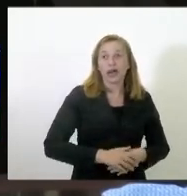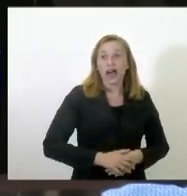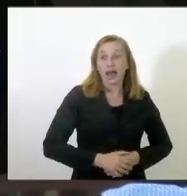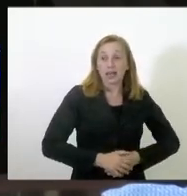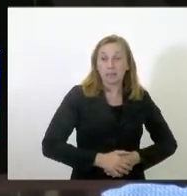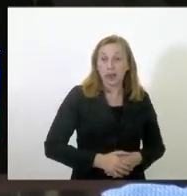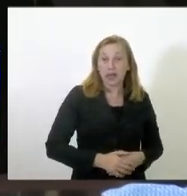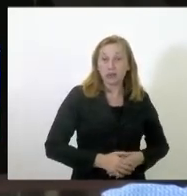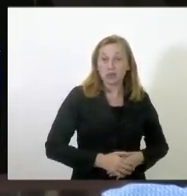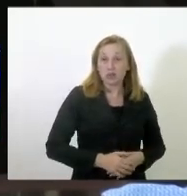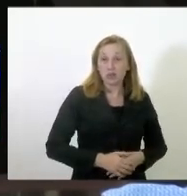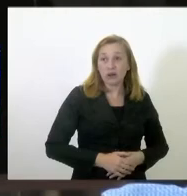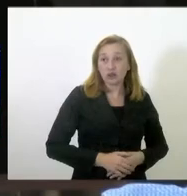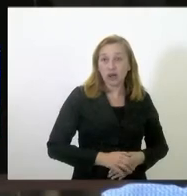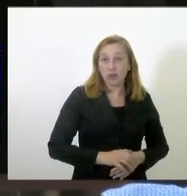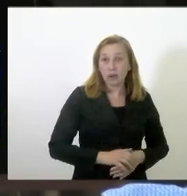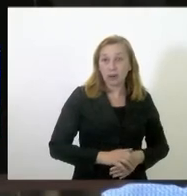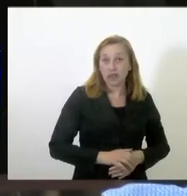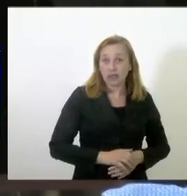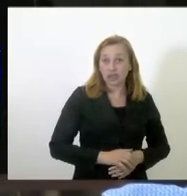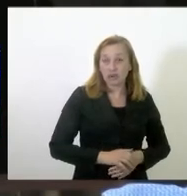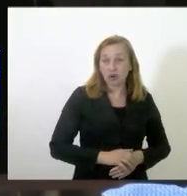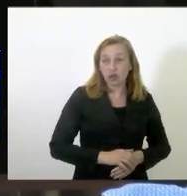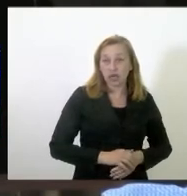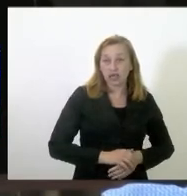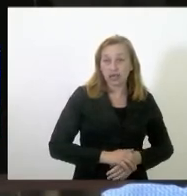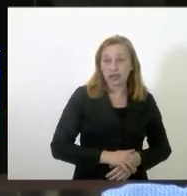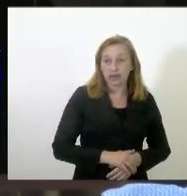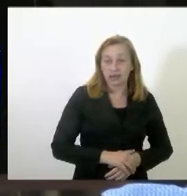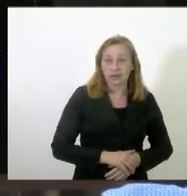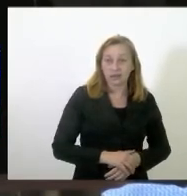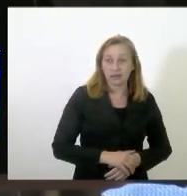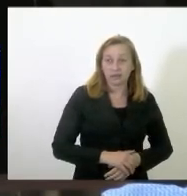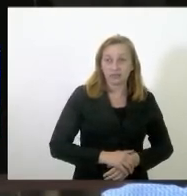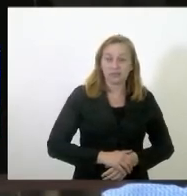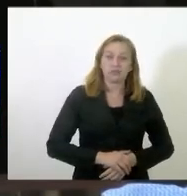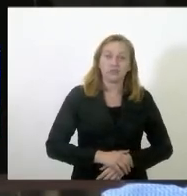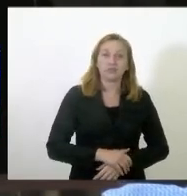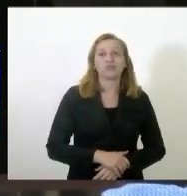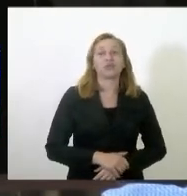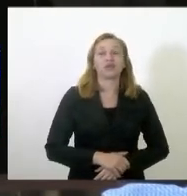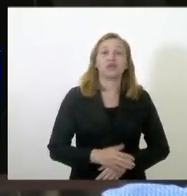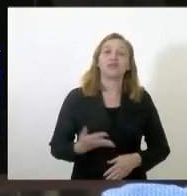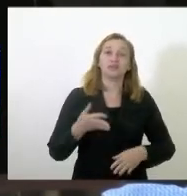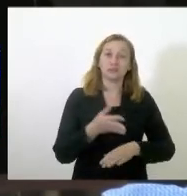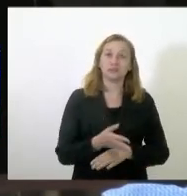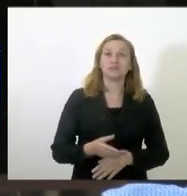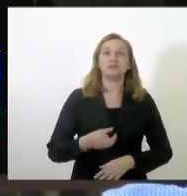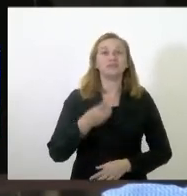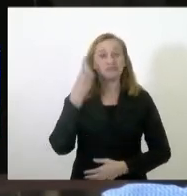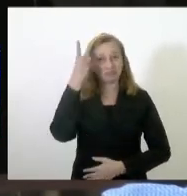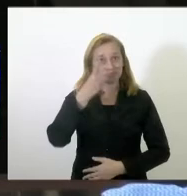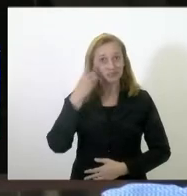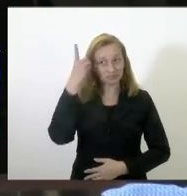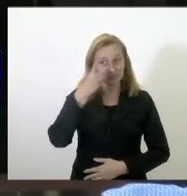vivemos de esforços individuais. Chega aqui um parlamentar